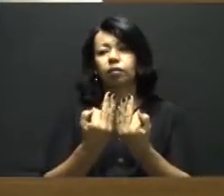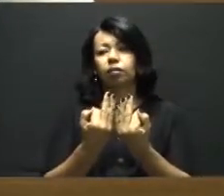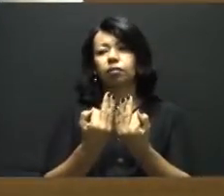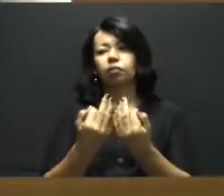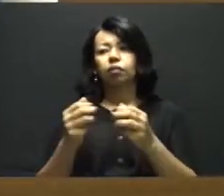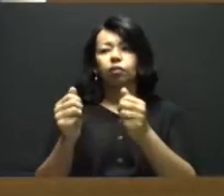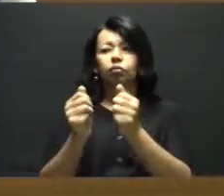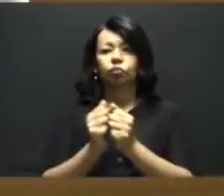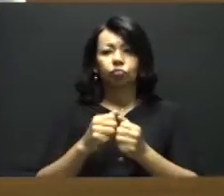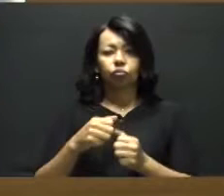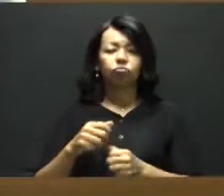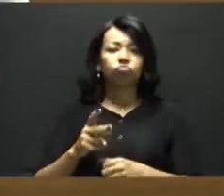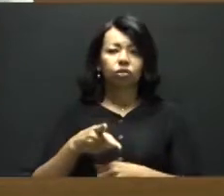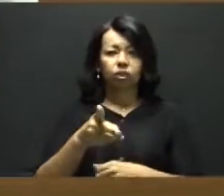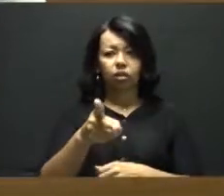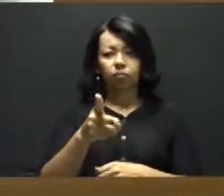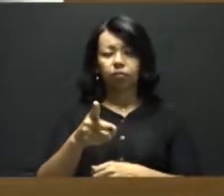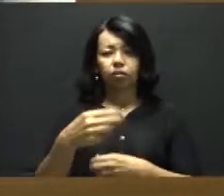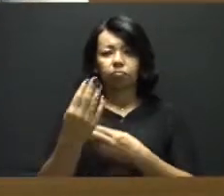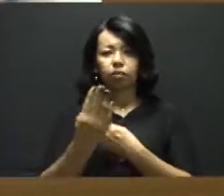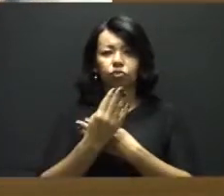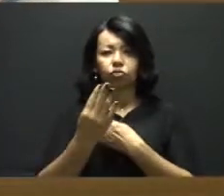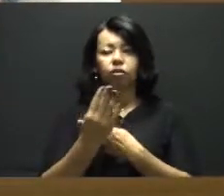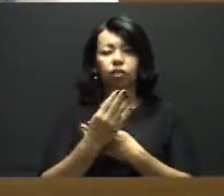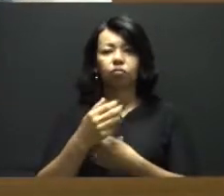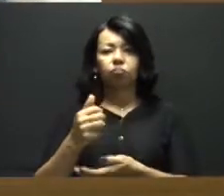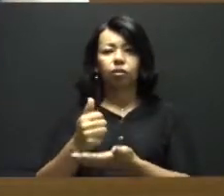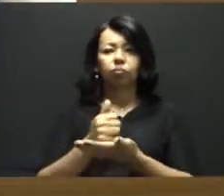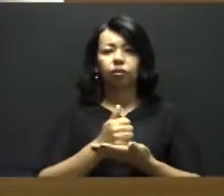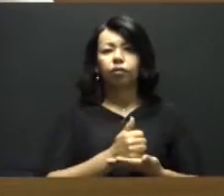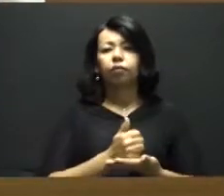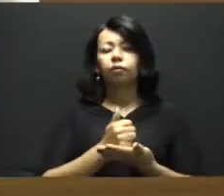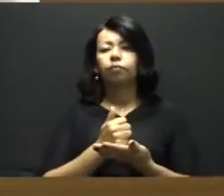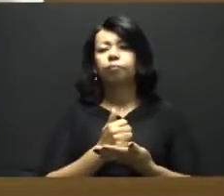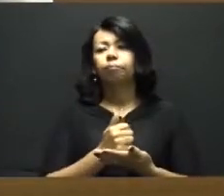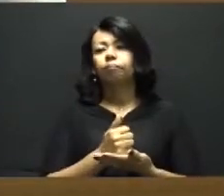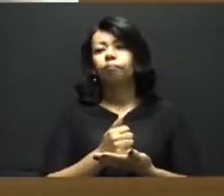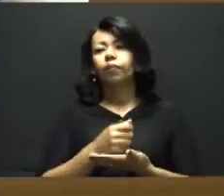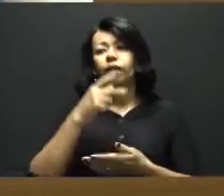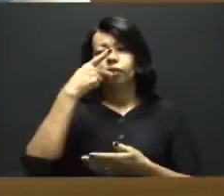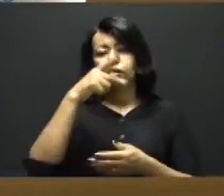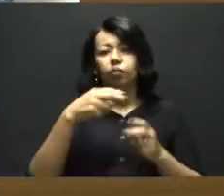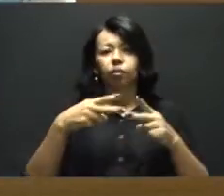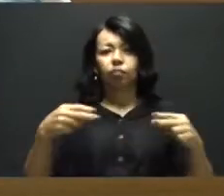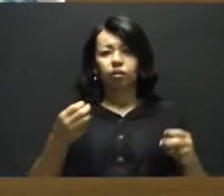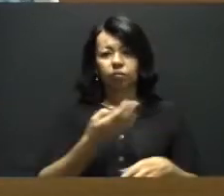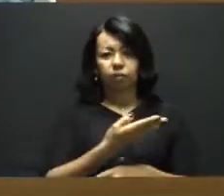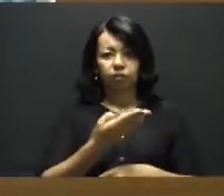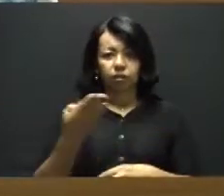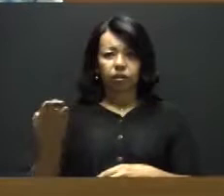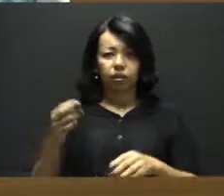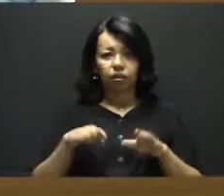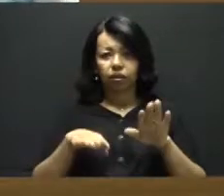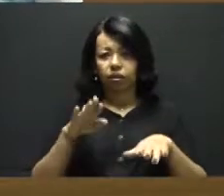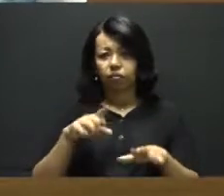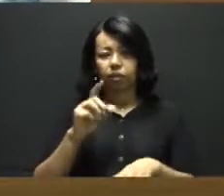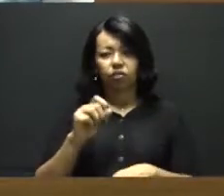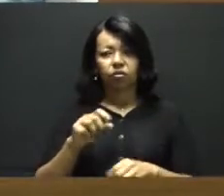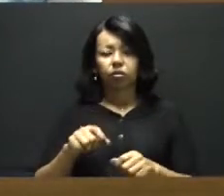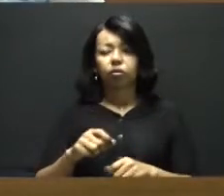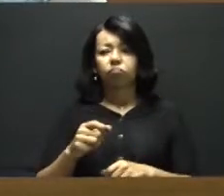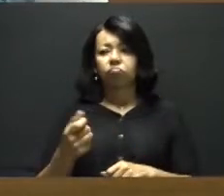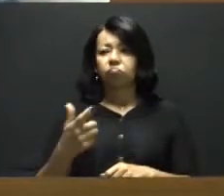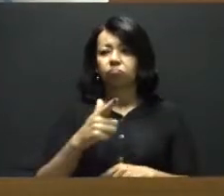está do meu lado sempre me ajudando e apoiando a dizer uma coisa pra vocês independente de qualquer